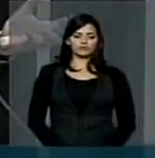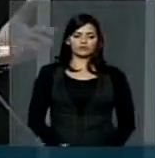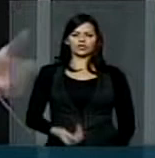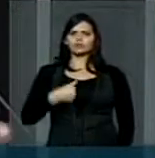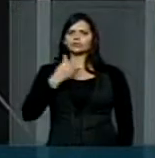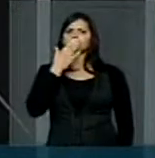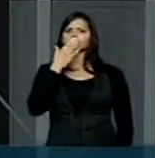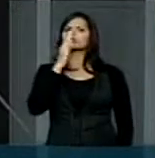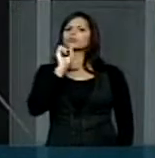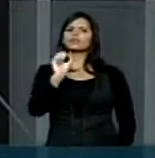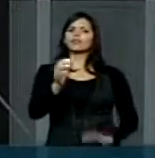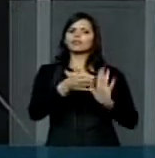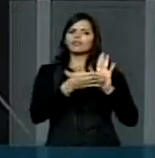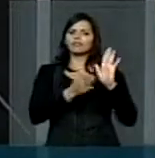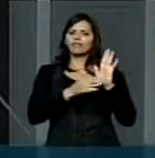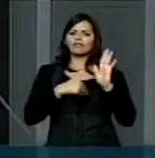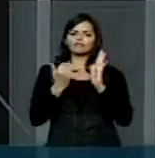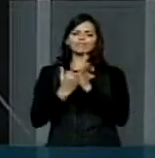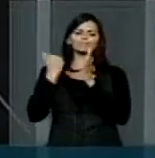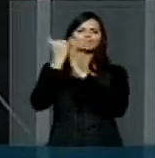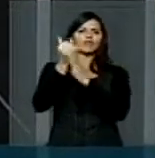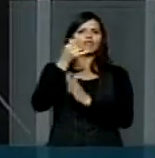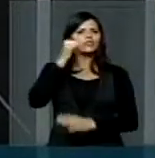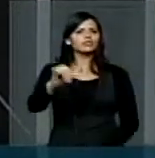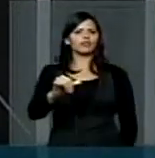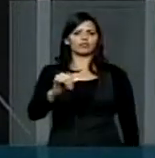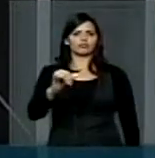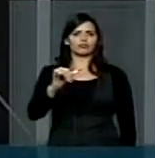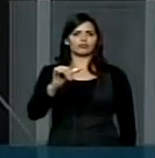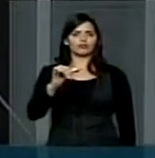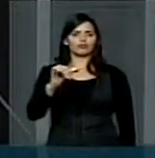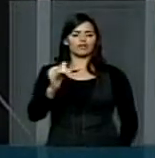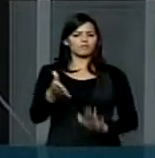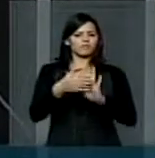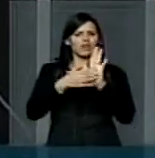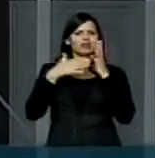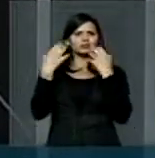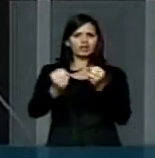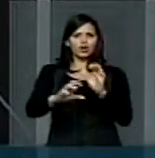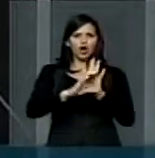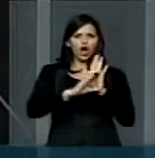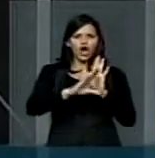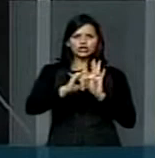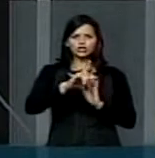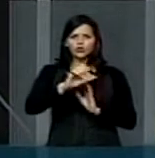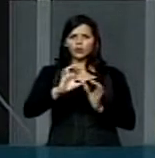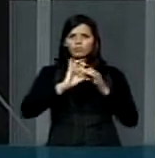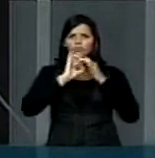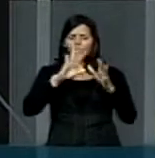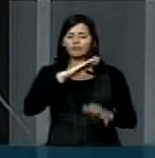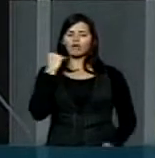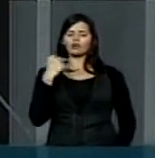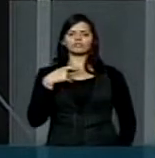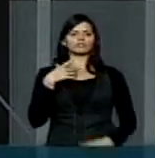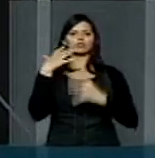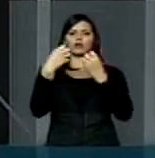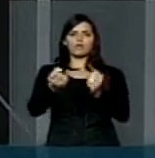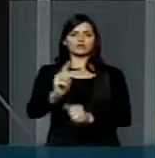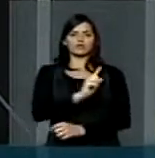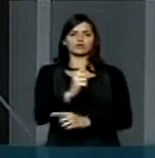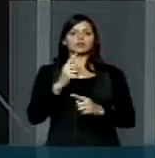tipo de proposta não avance nesse parlamento. E se nós tivermos,